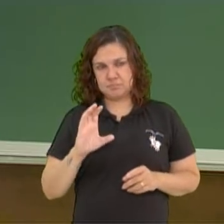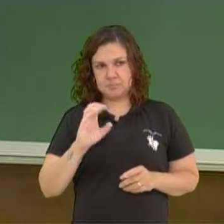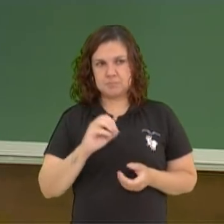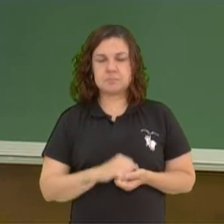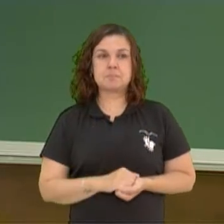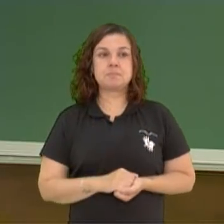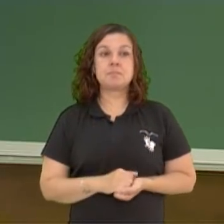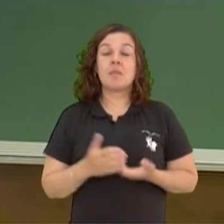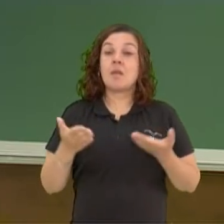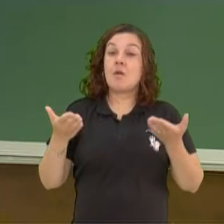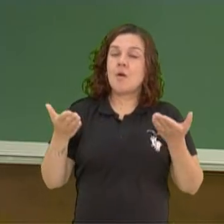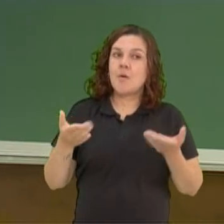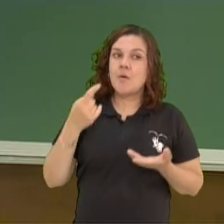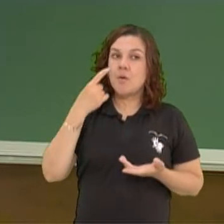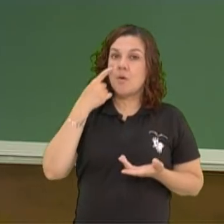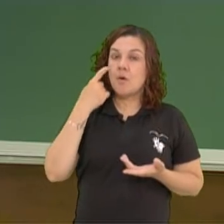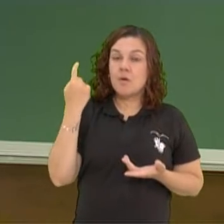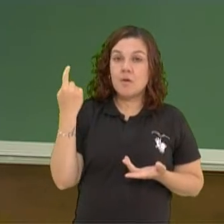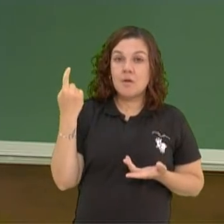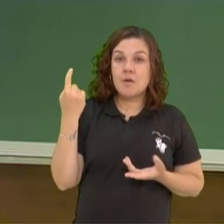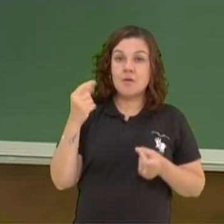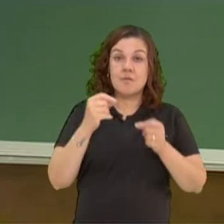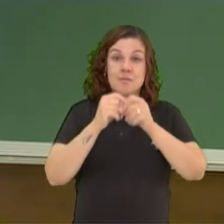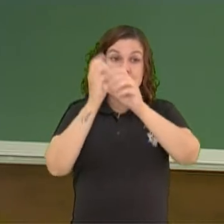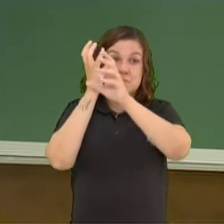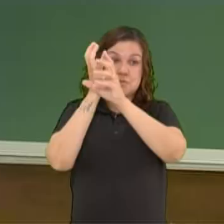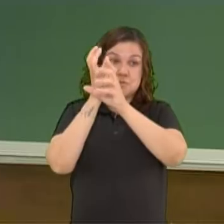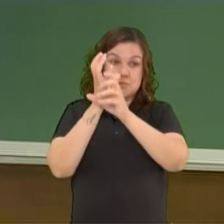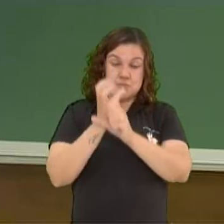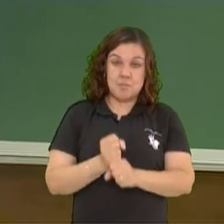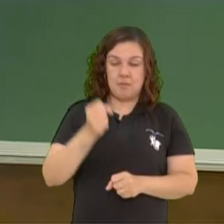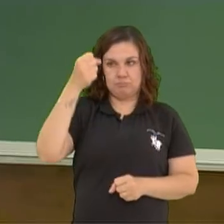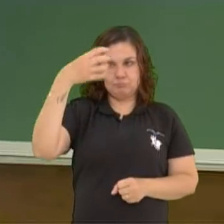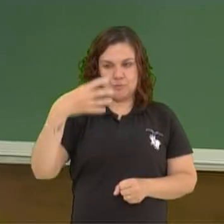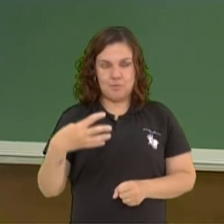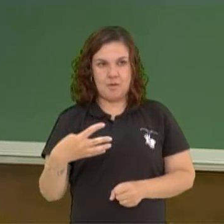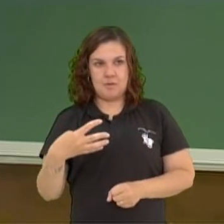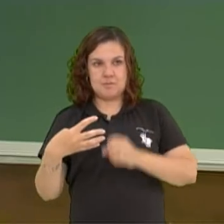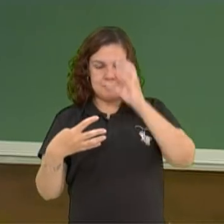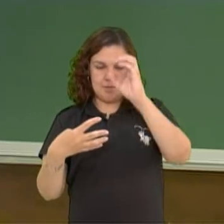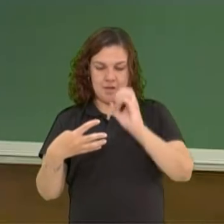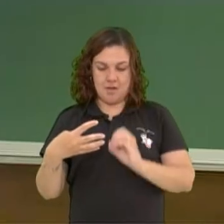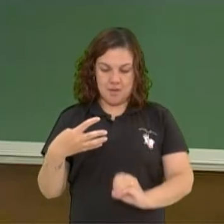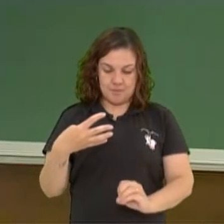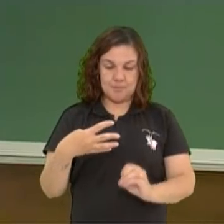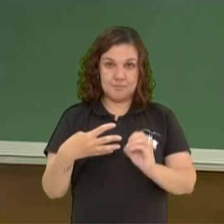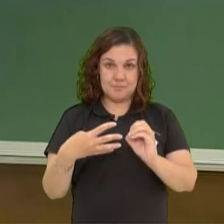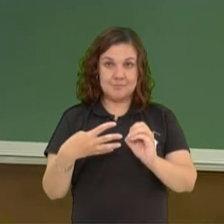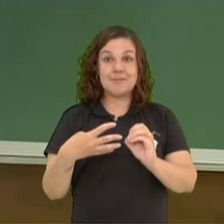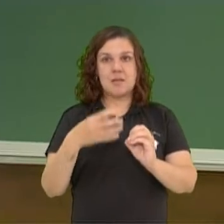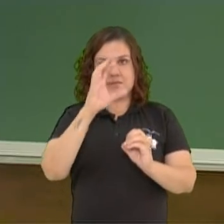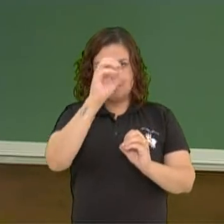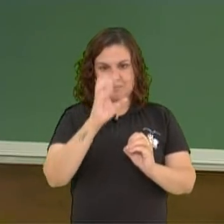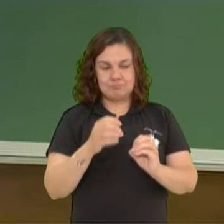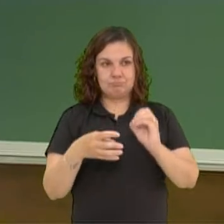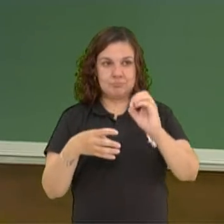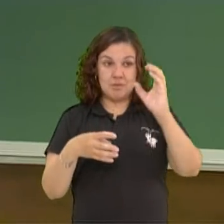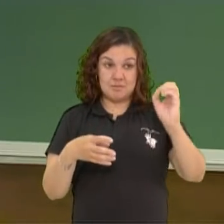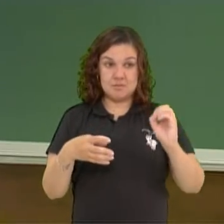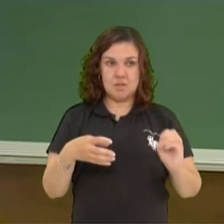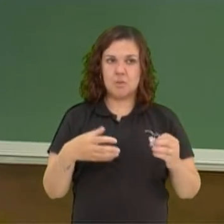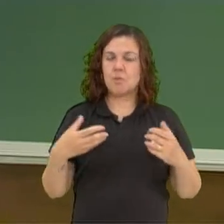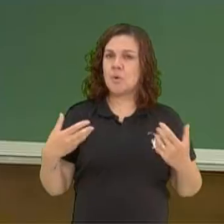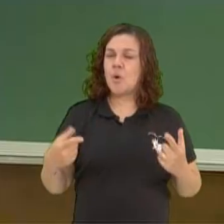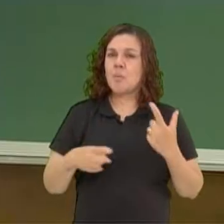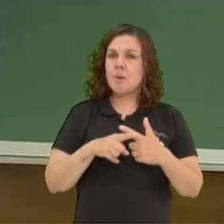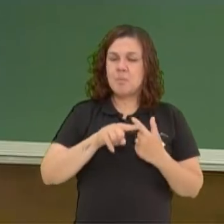coloca aqui direto. Agora, vamos somar, né? 4, 0, né? Porque 0 mais 0 é 0 e 0. E por que